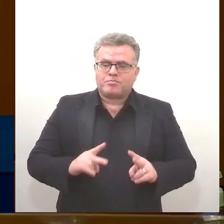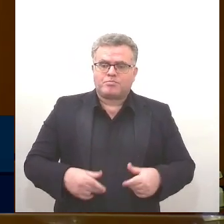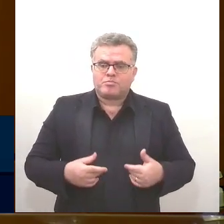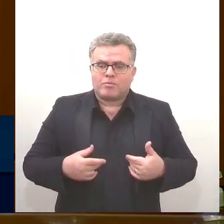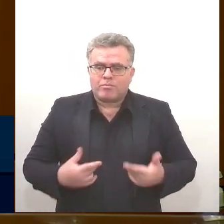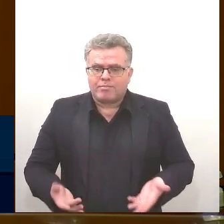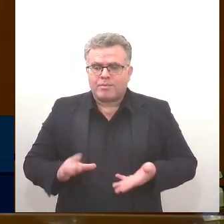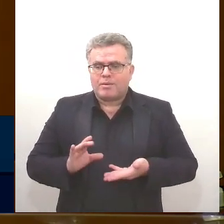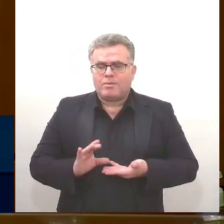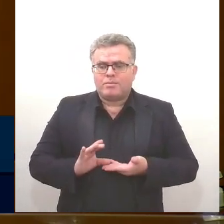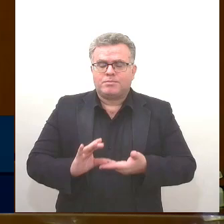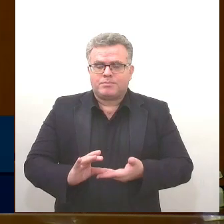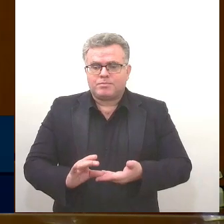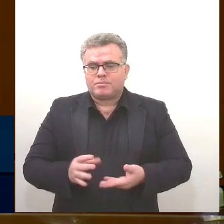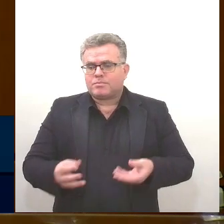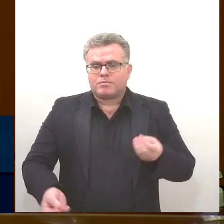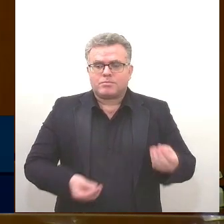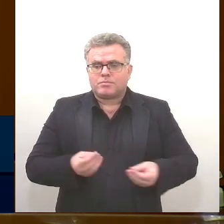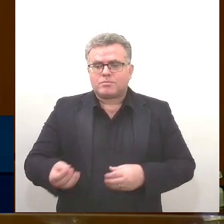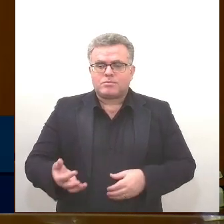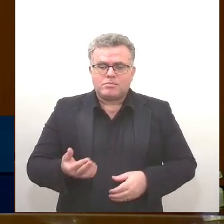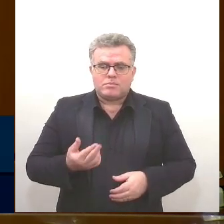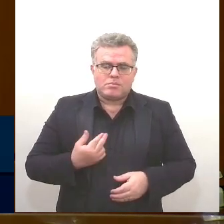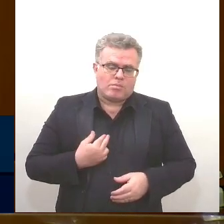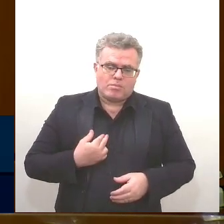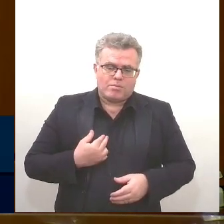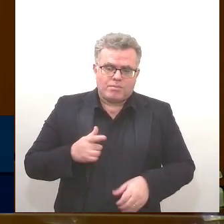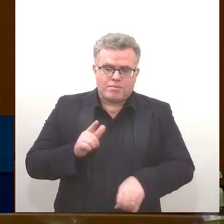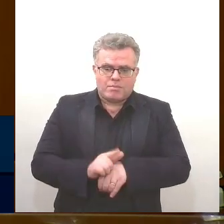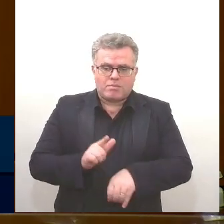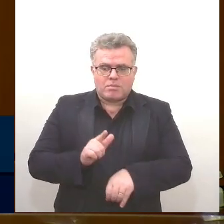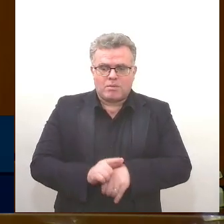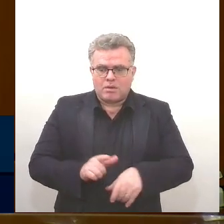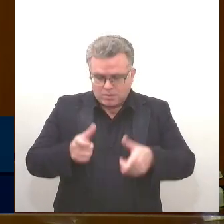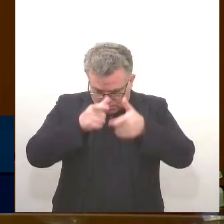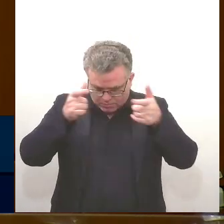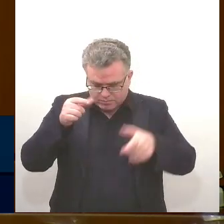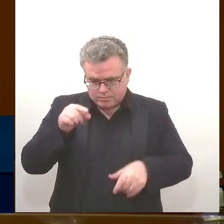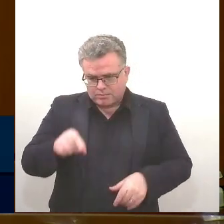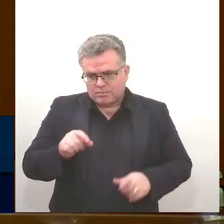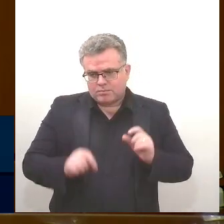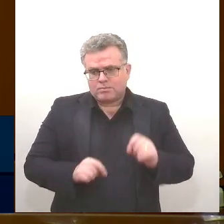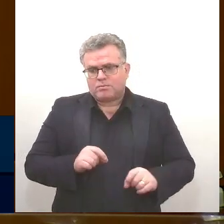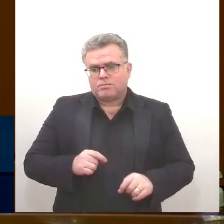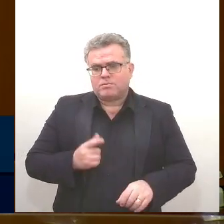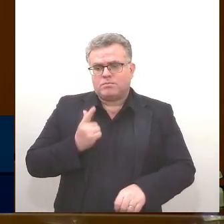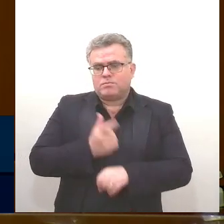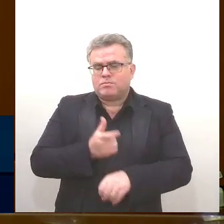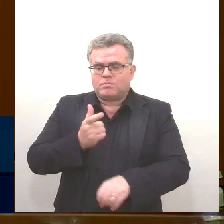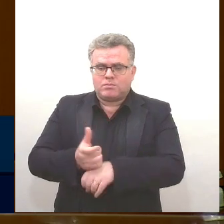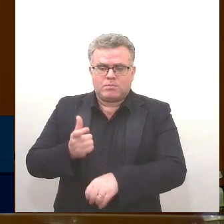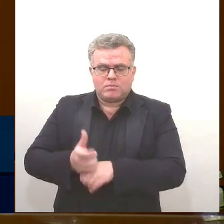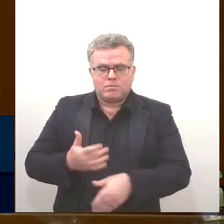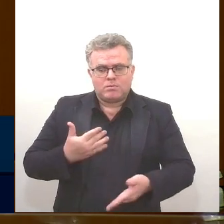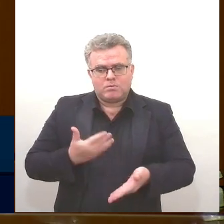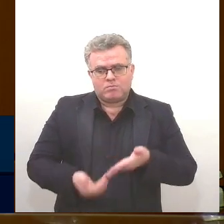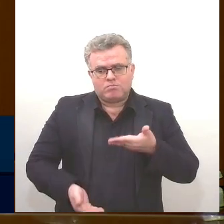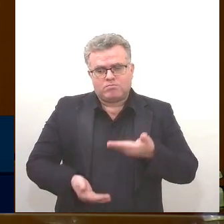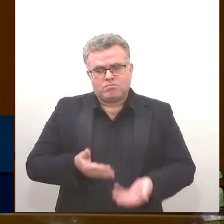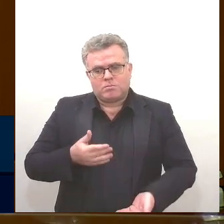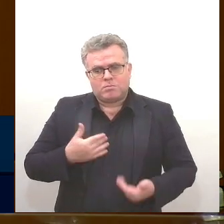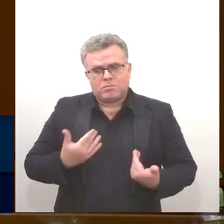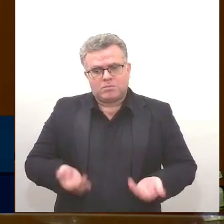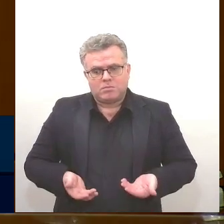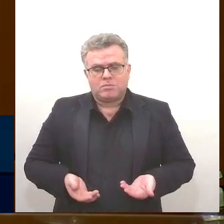financiando o pistoleiro intelectual que está lá ofendendo humilhando e cometendo crime um